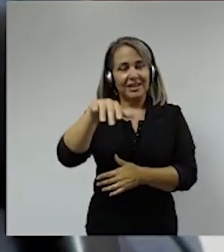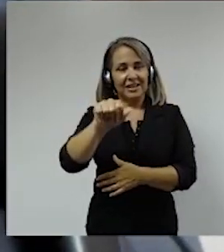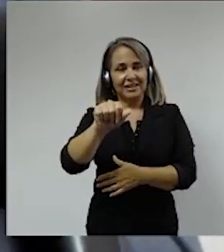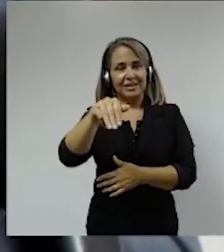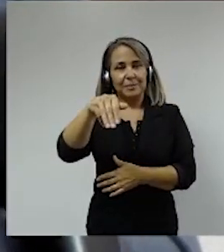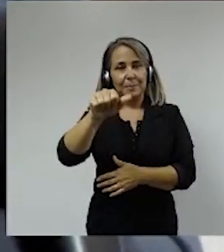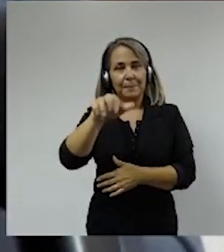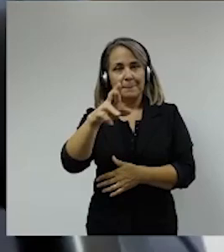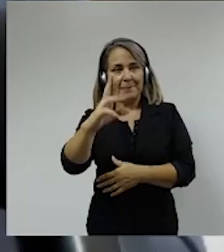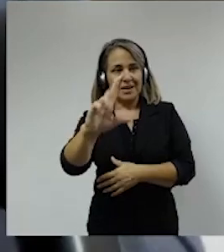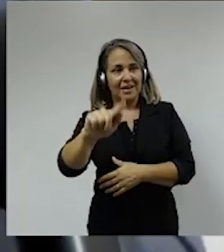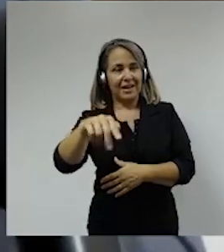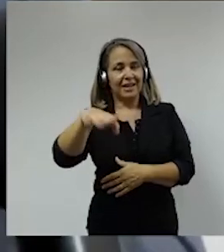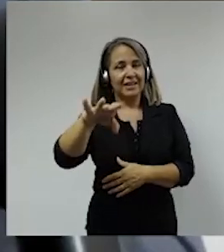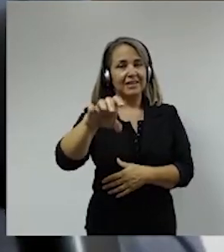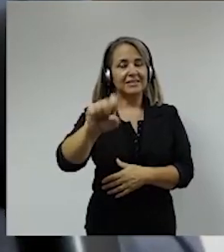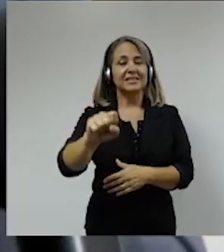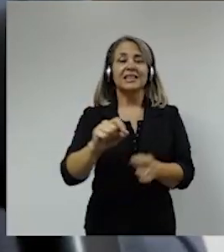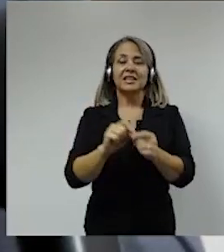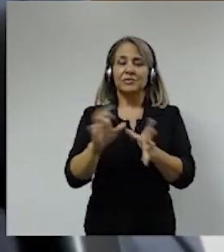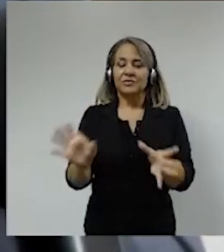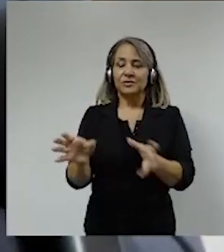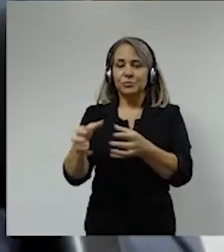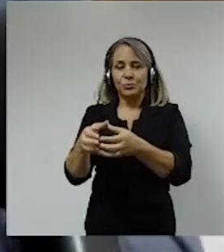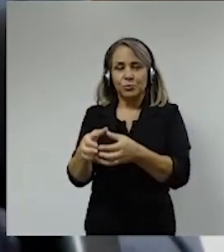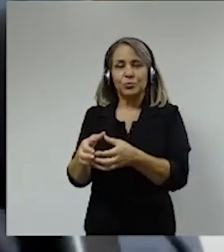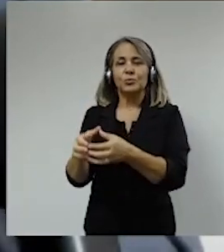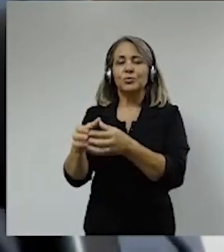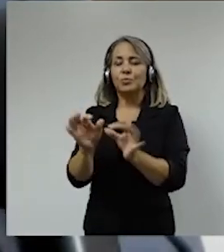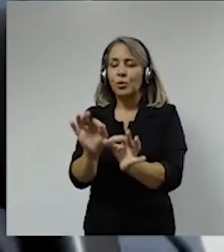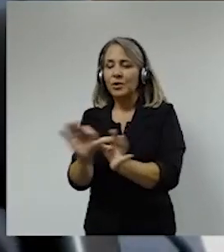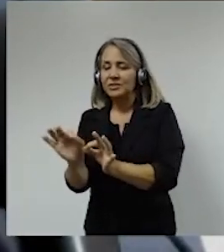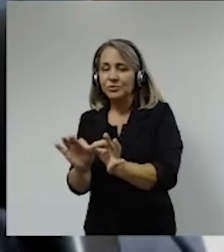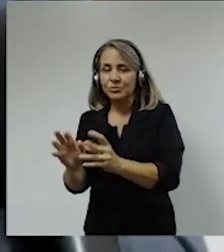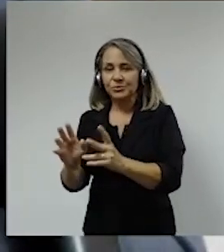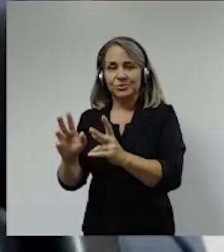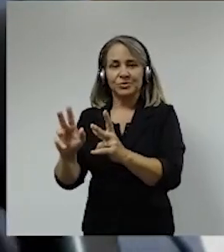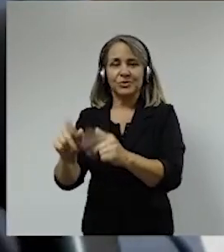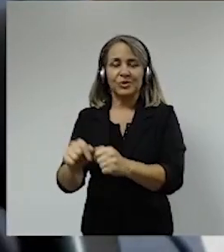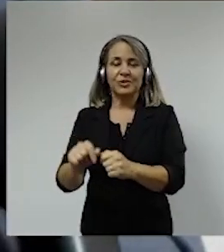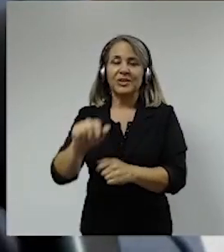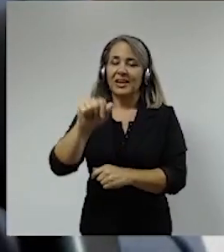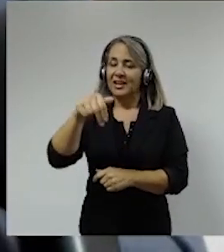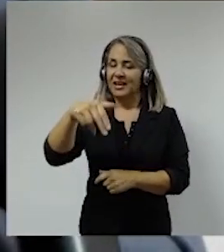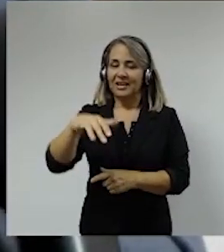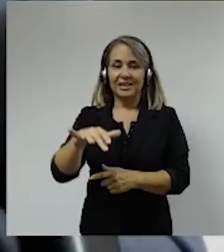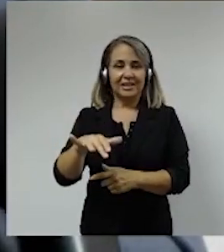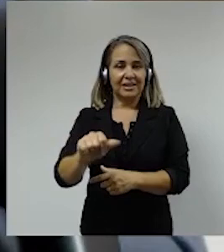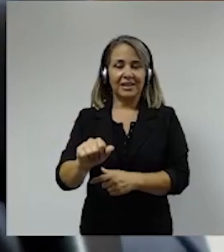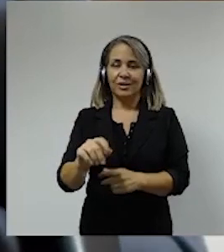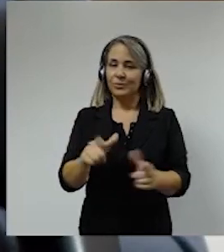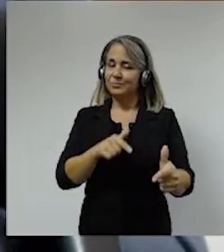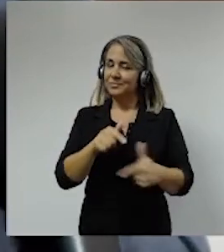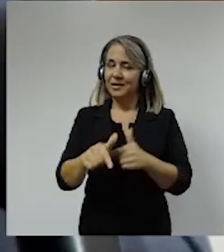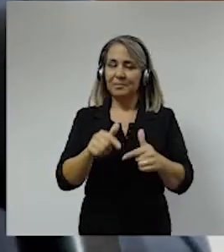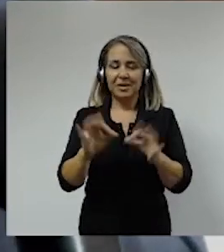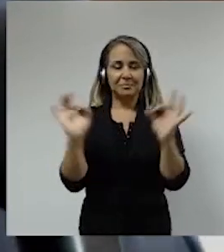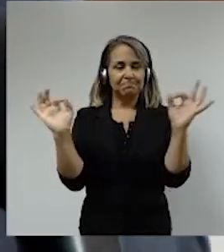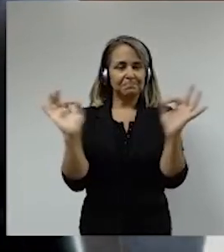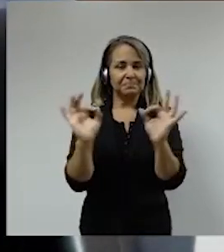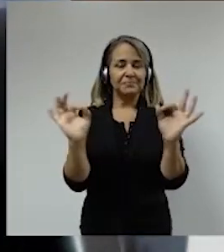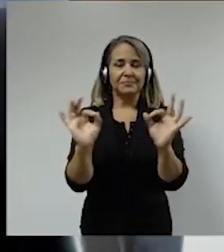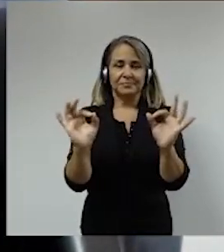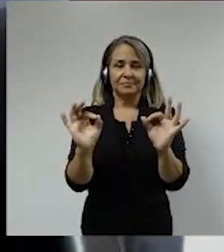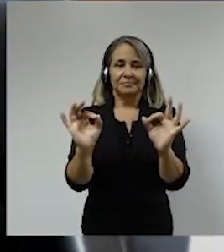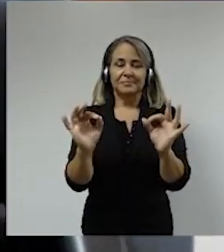que nos auxiliou montando o grupo, faz parte do cerimonial. Ana, o trabalho de vocês está sensacional.